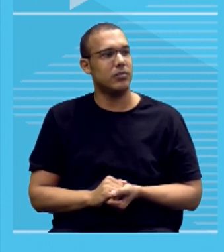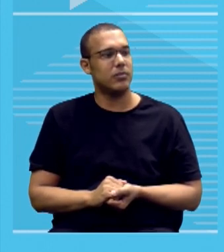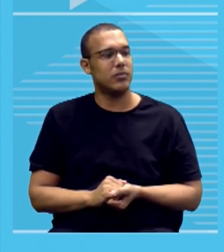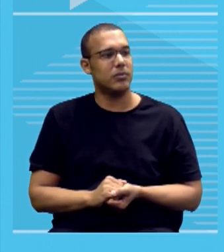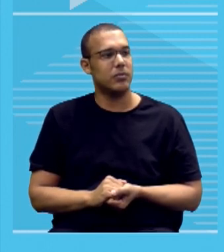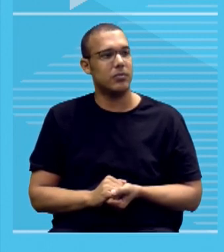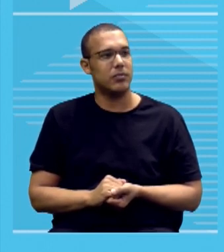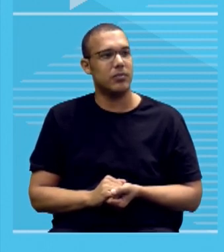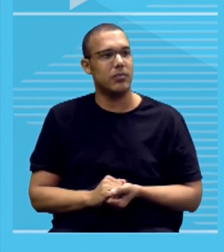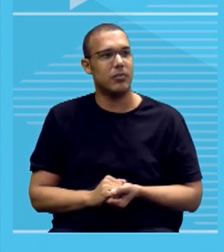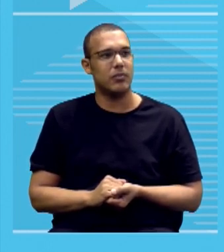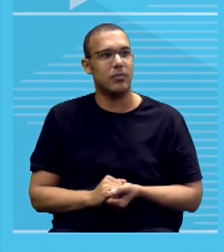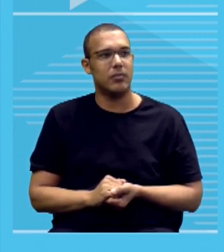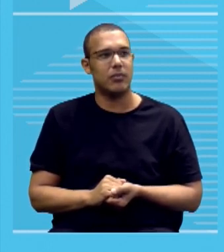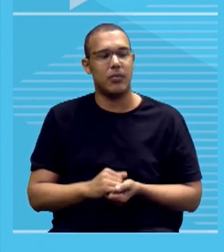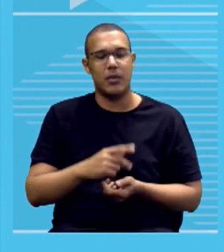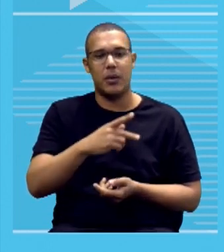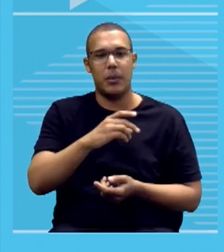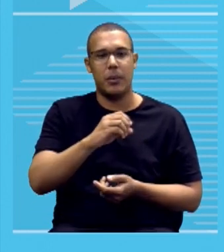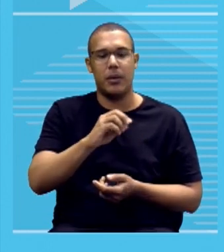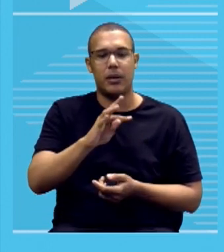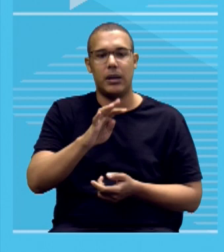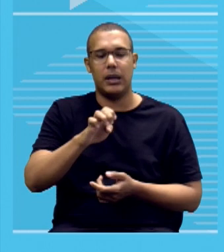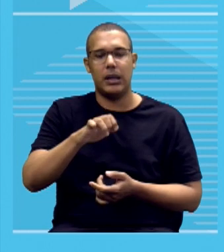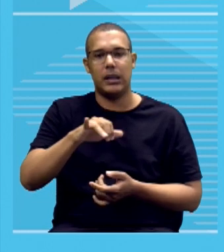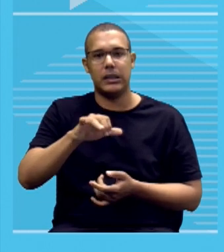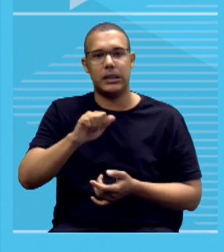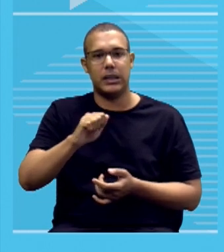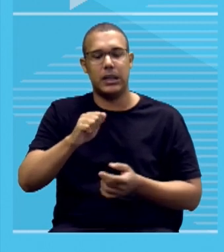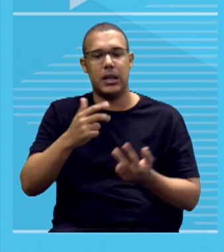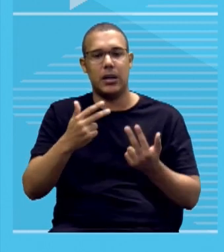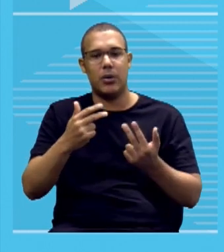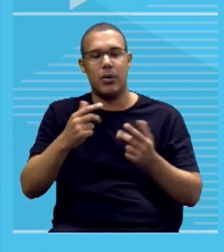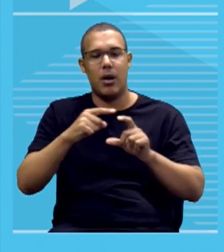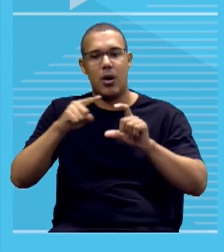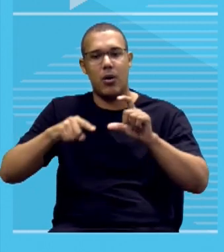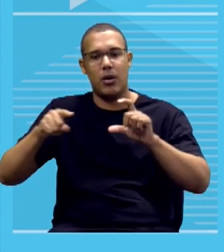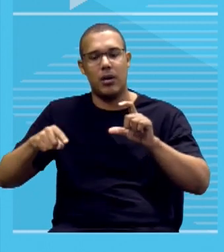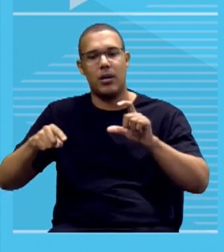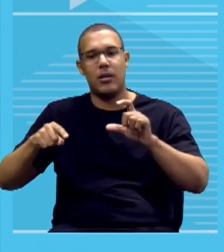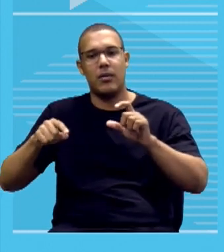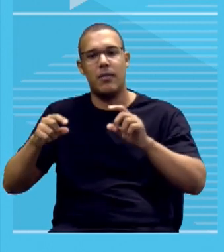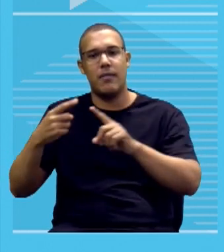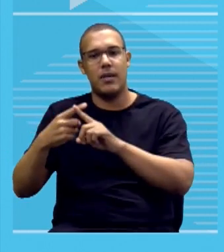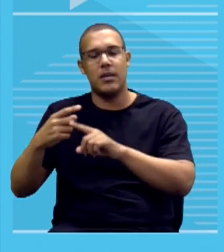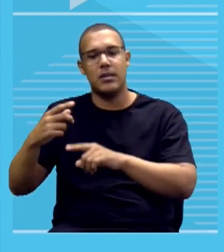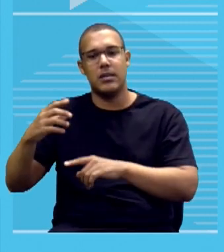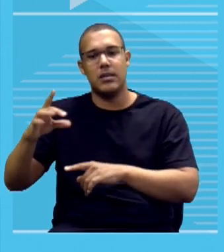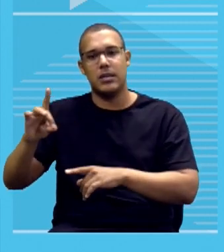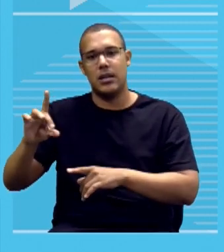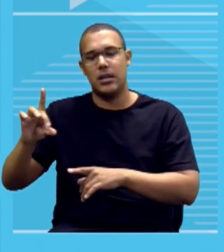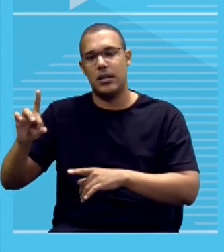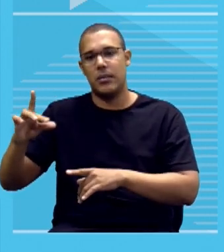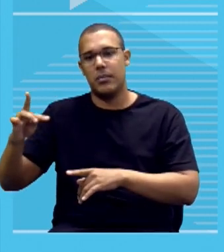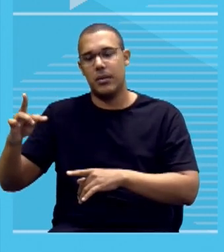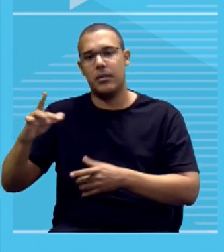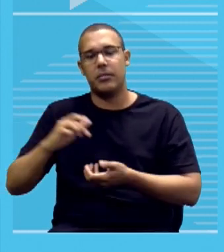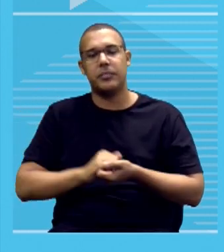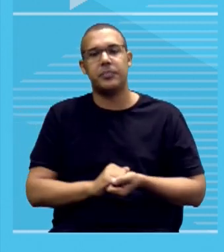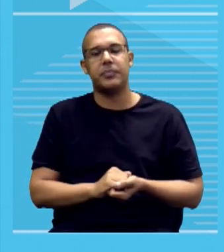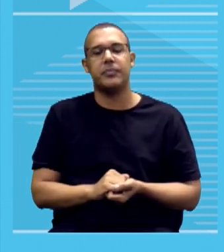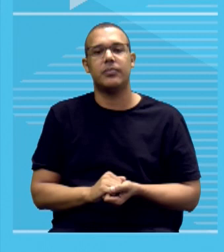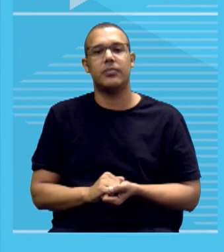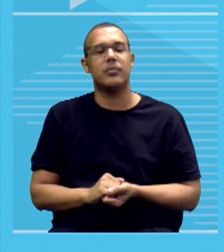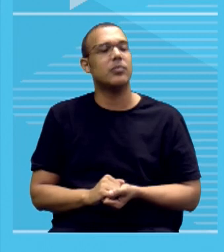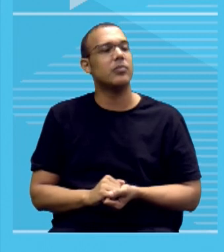Potência é igual a corrente vezes a DDP. Então, o valor da minha potência é de 30 watts, que é igual ao valor da corrente,